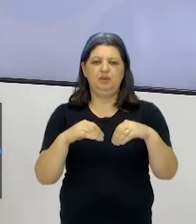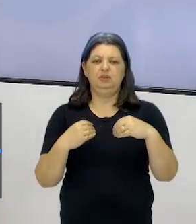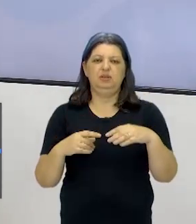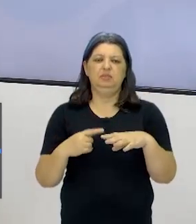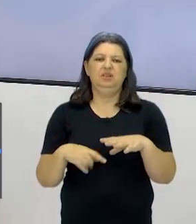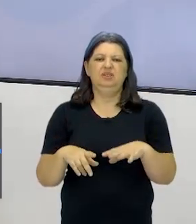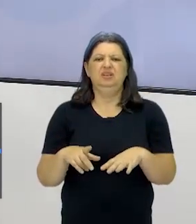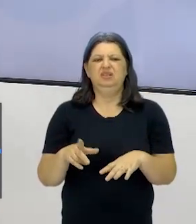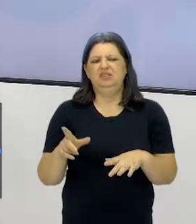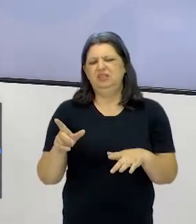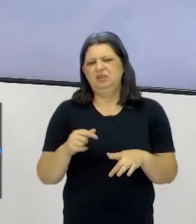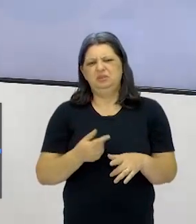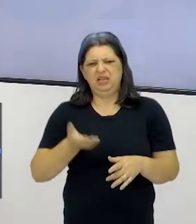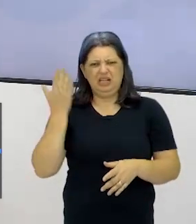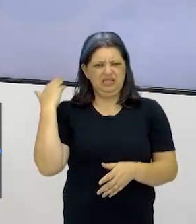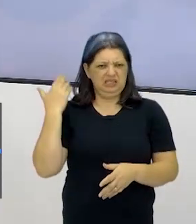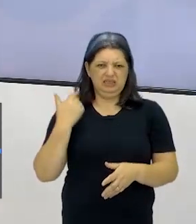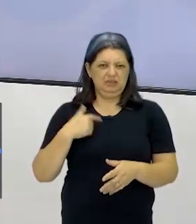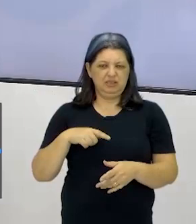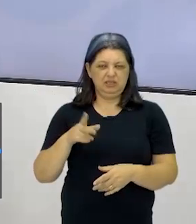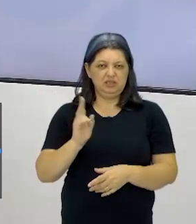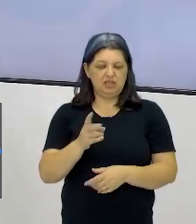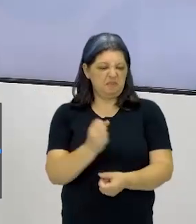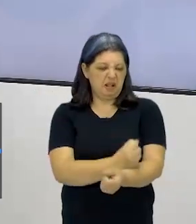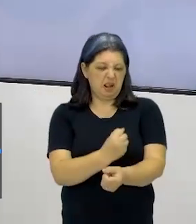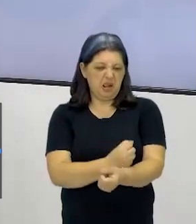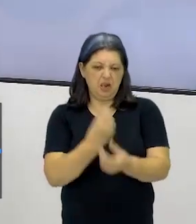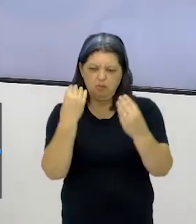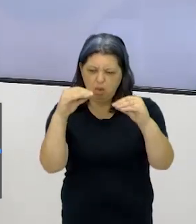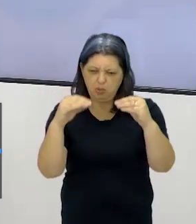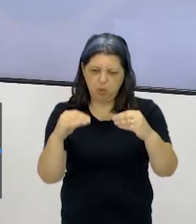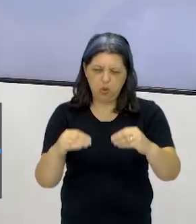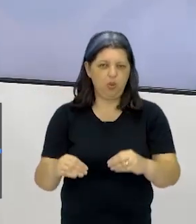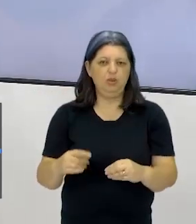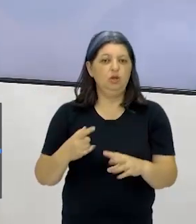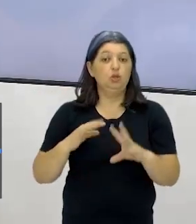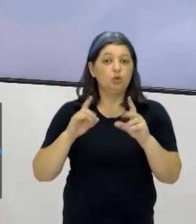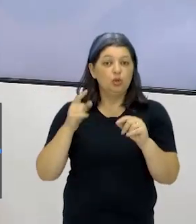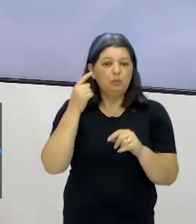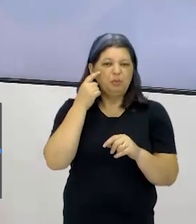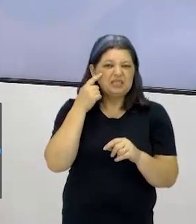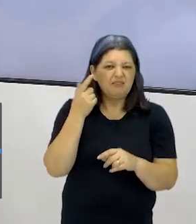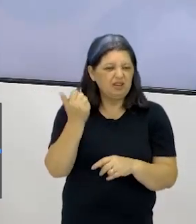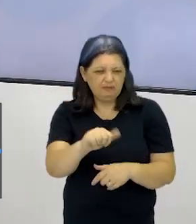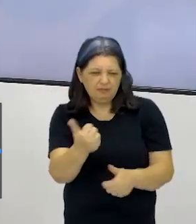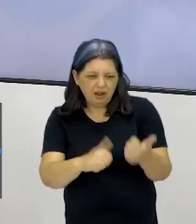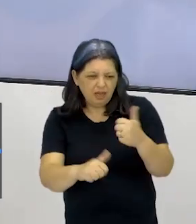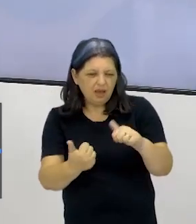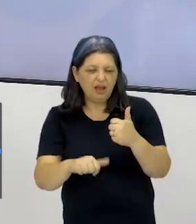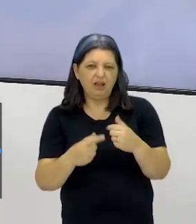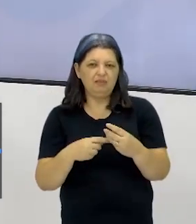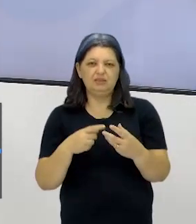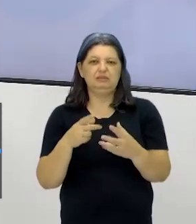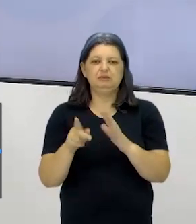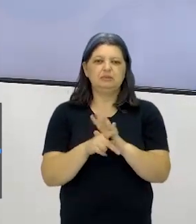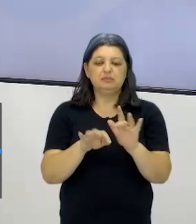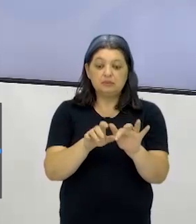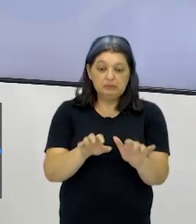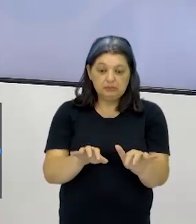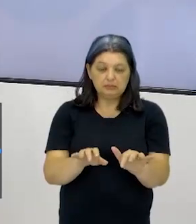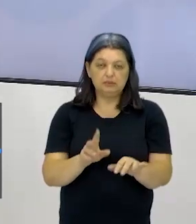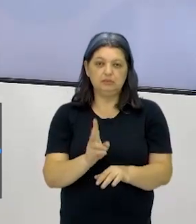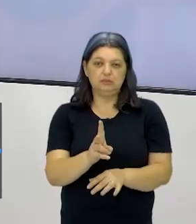postei muito. Nossa, fui um postador alucinado. Eu gostava de colocar muita coisa. Tudo que você pensava. Nossa, avaliava, nossa, piscar qualquer passeiozinho.